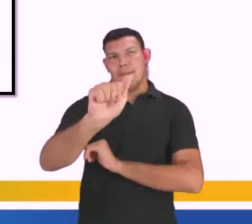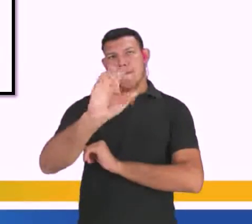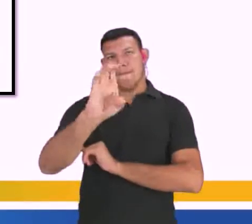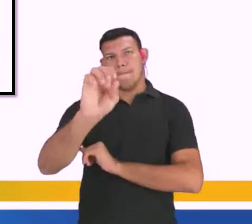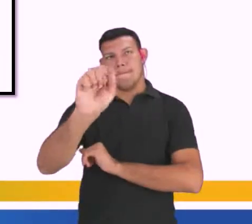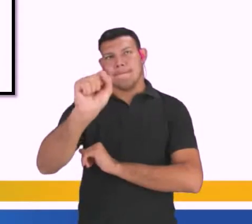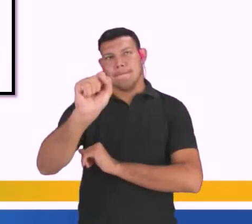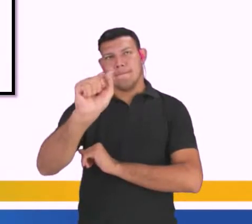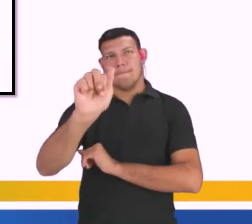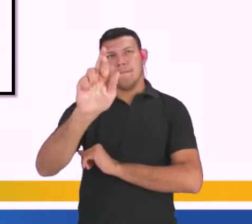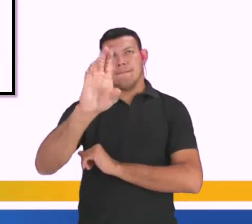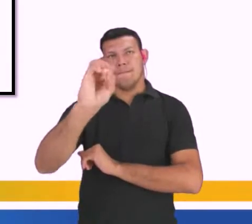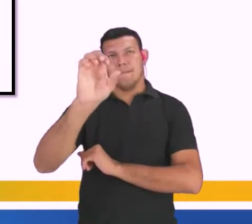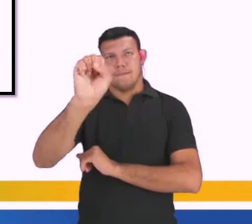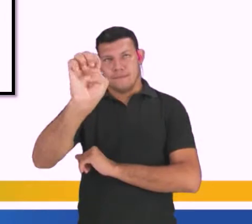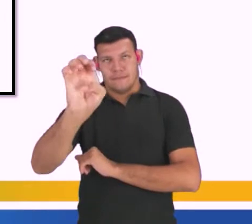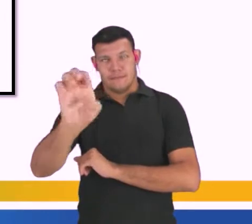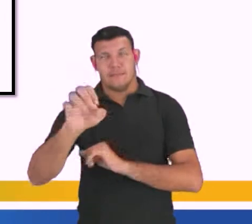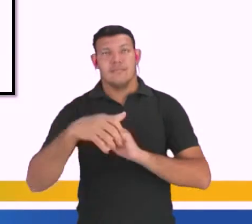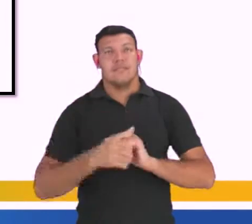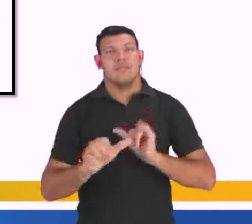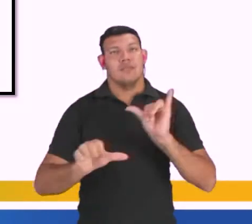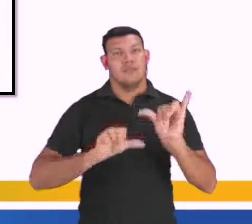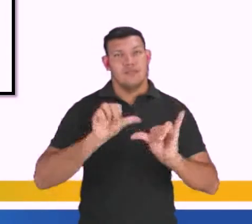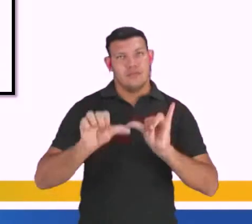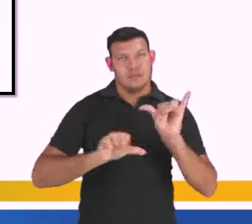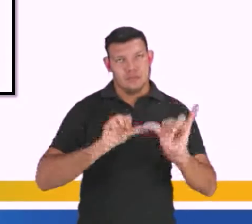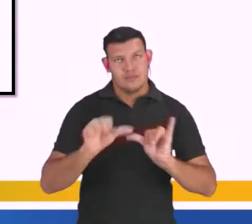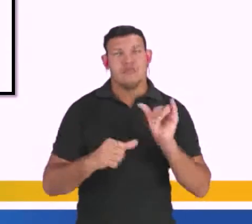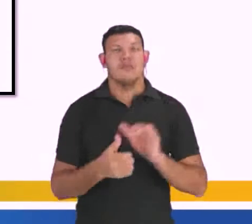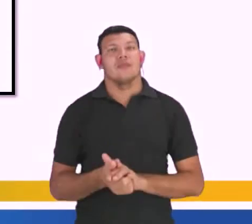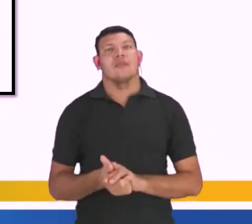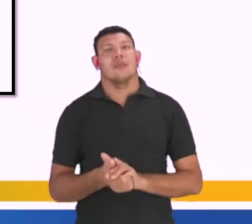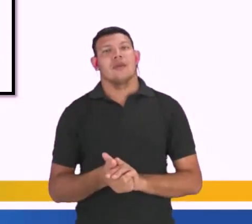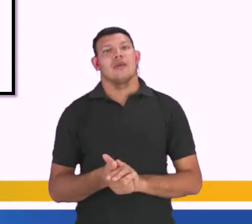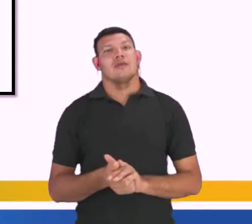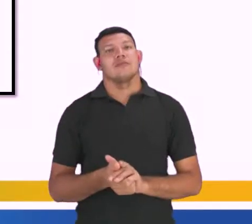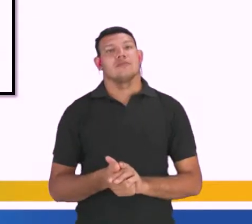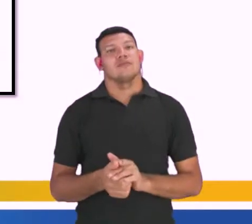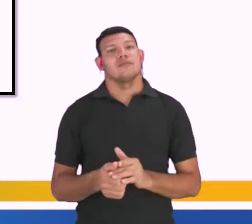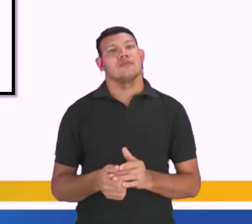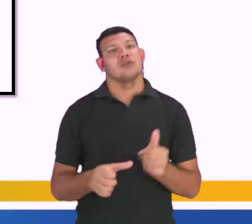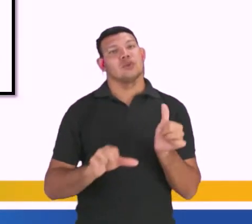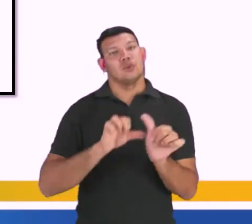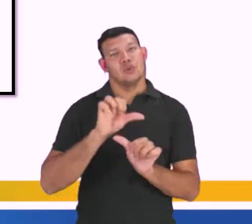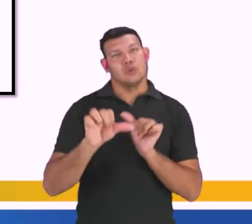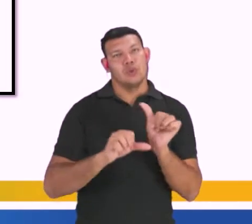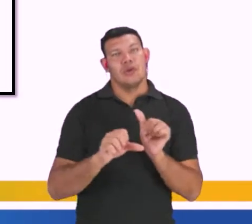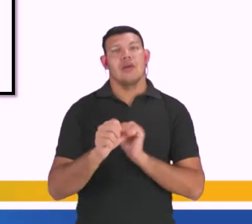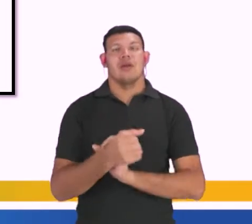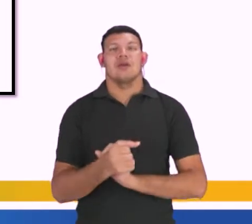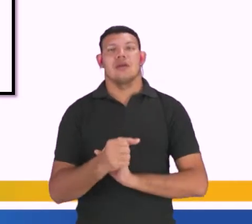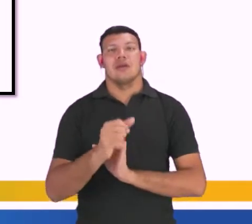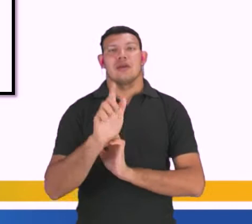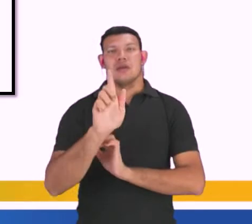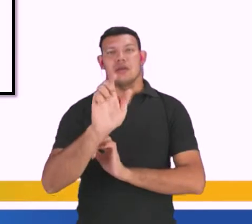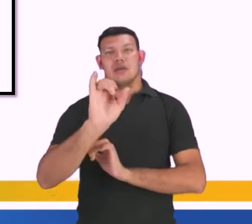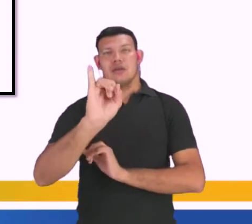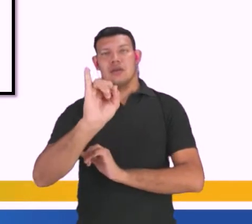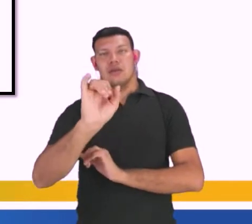onde é colocado uma enzima no processo da reação para poder se obter a glicose e a frutose.